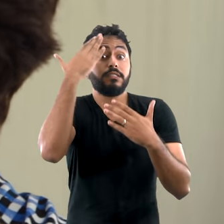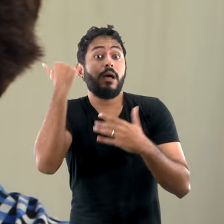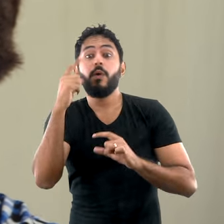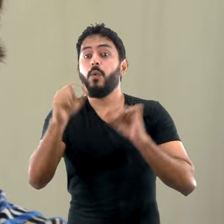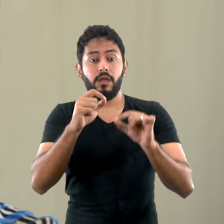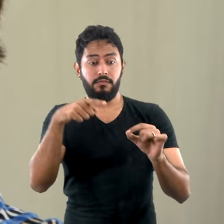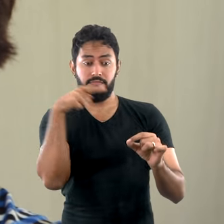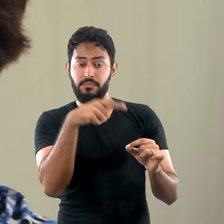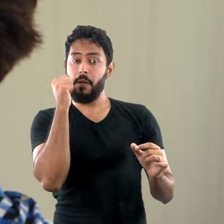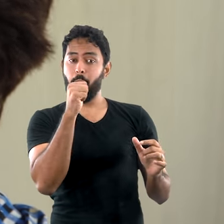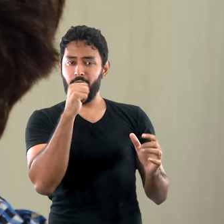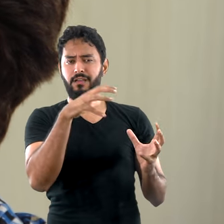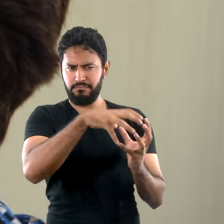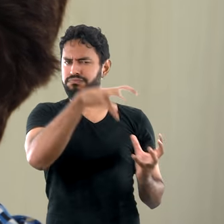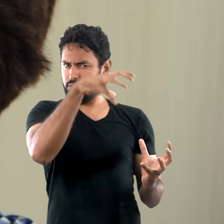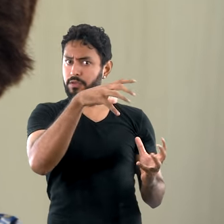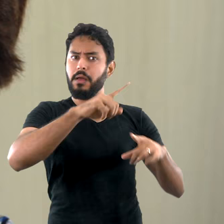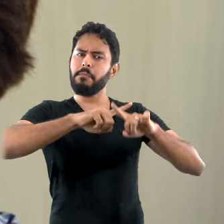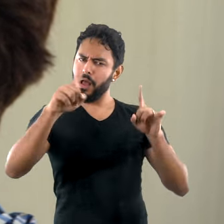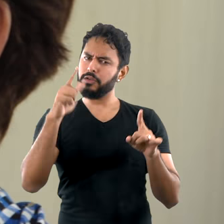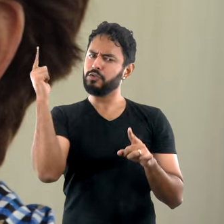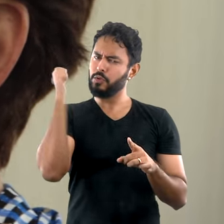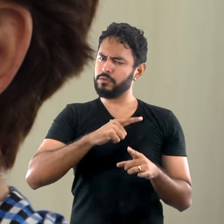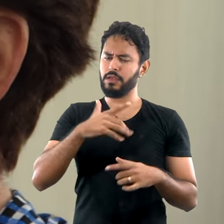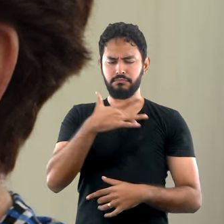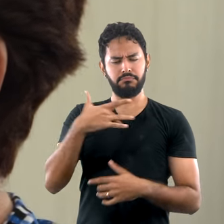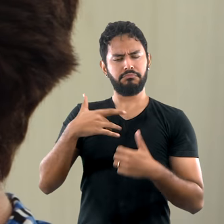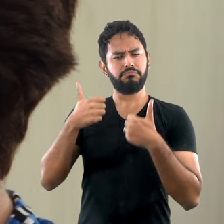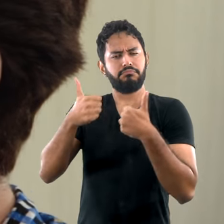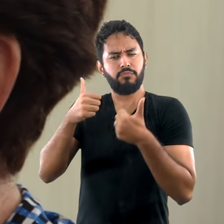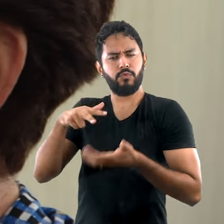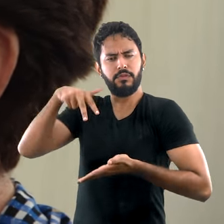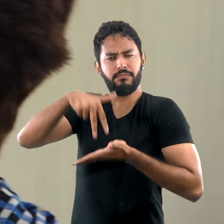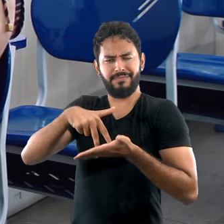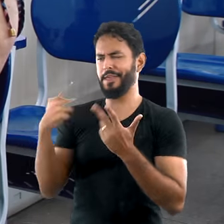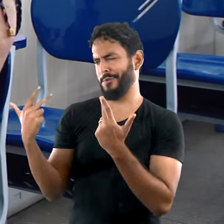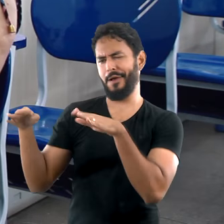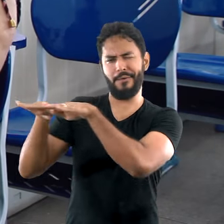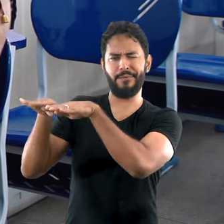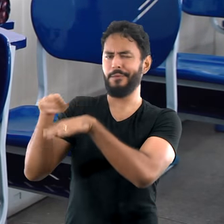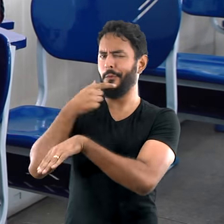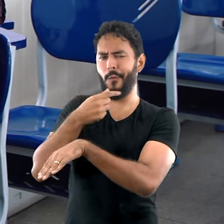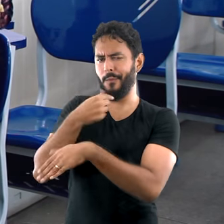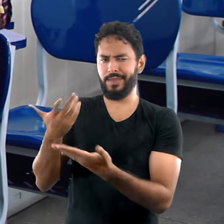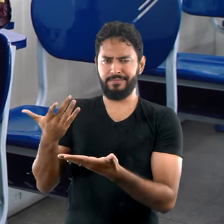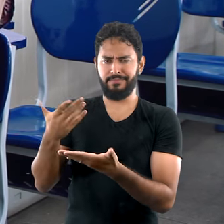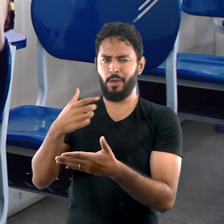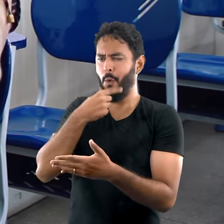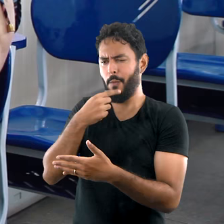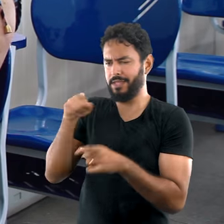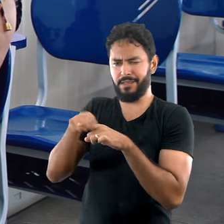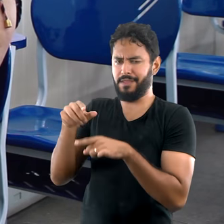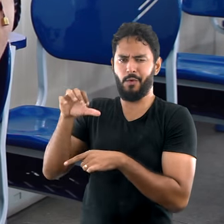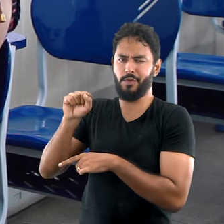mulher também envelhece, mas que ela pode ser tão saudável quanto aquele homem, né, que envelhece, que faz 80, que